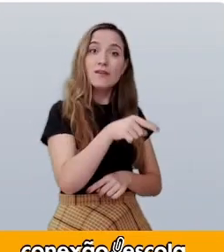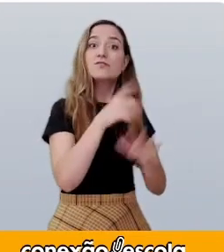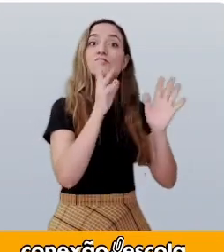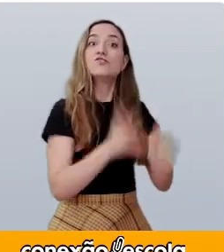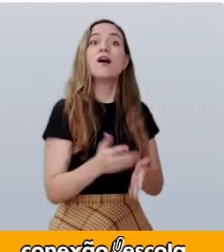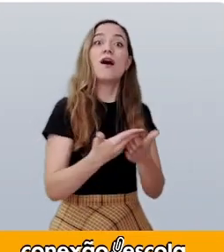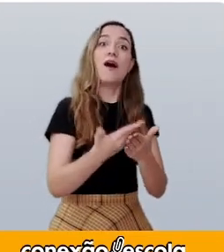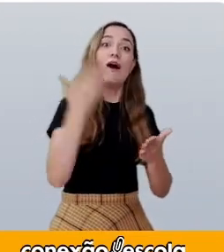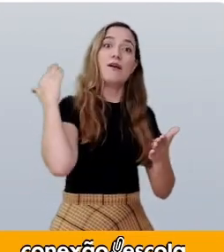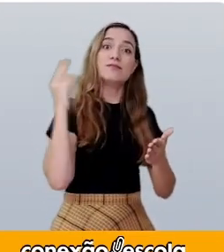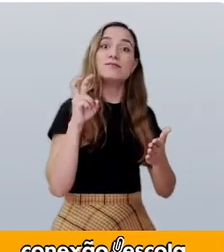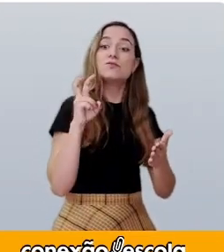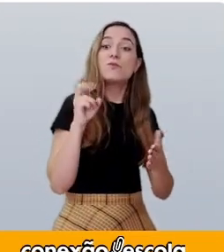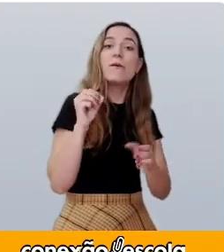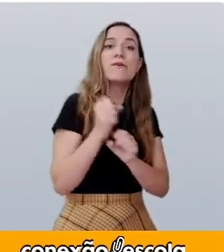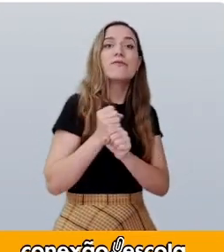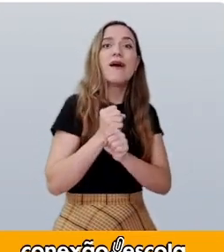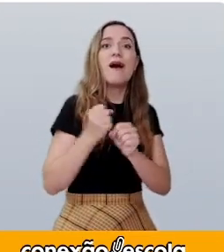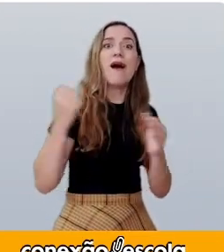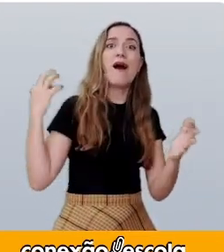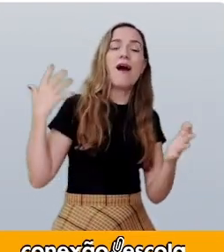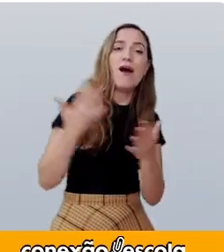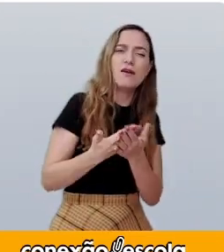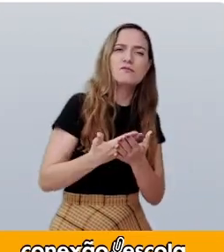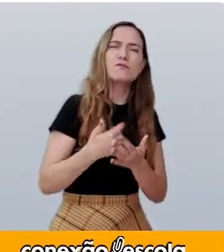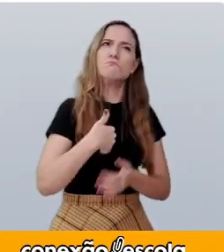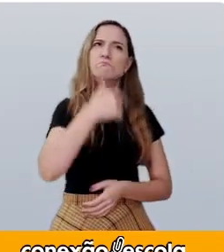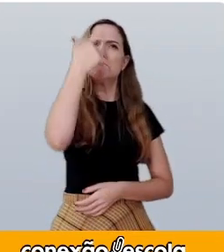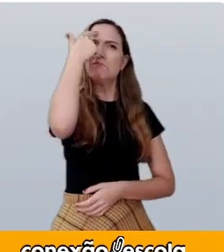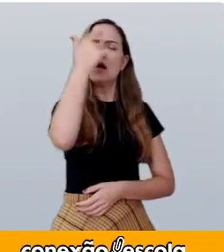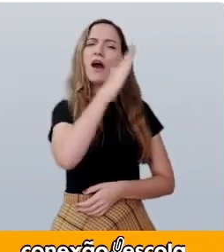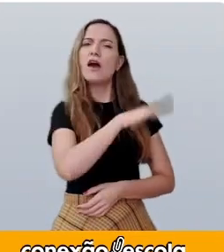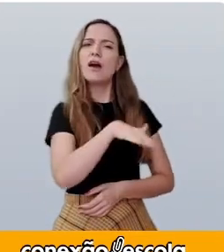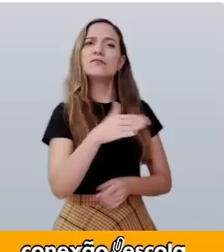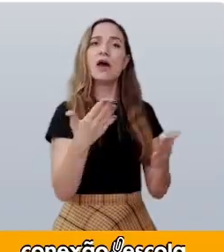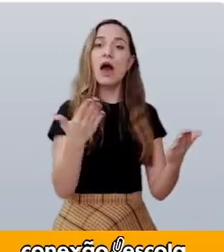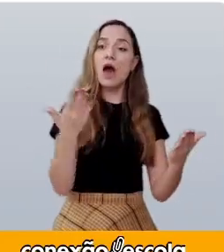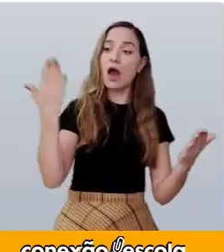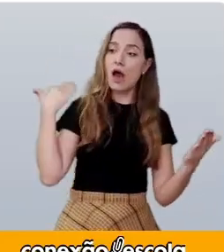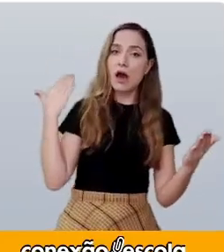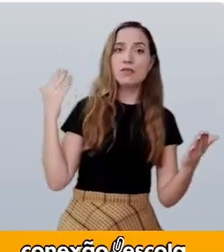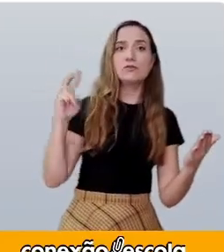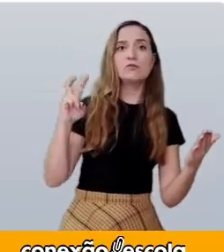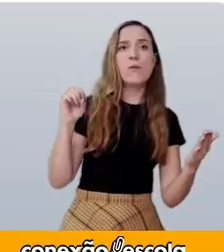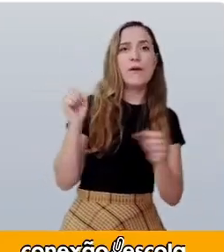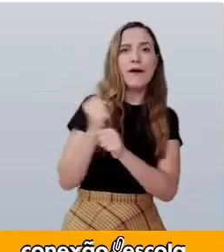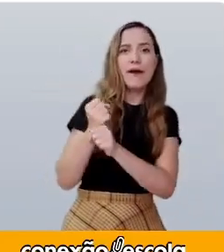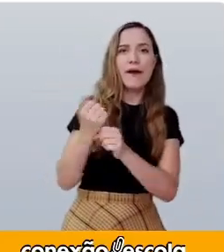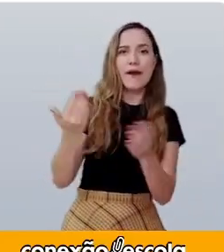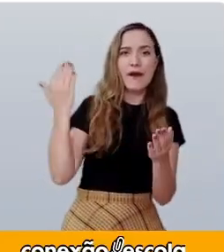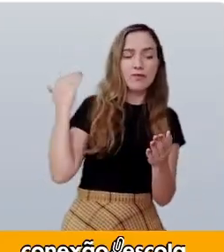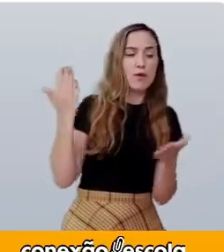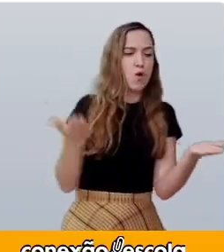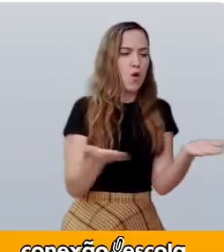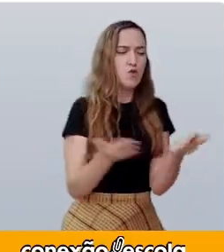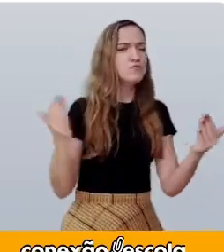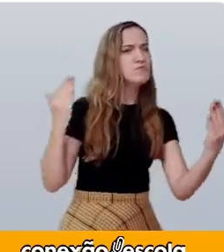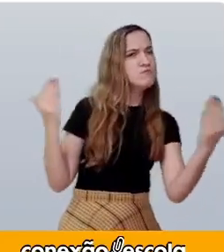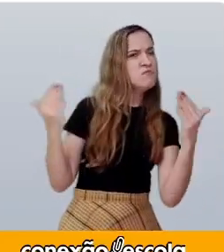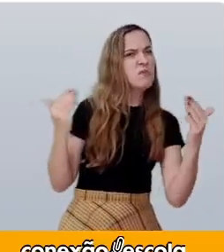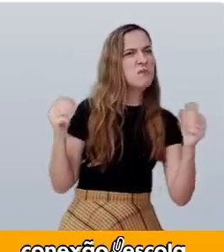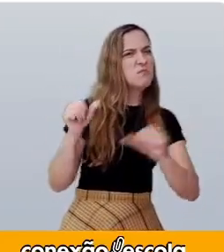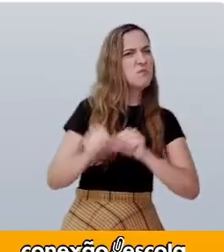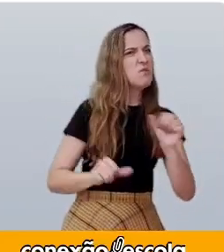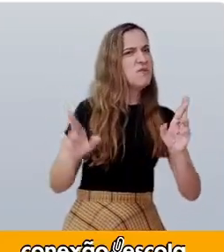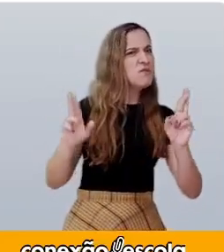me perguntam, mas a criança não mudou? A criança de 50 anos não mudou? Eu não sei, mas a criança gosta do mesmo livro.